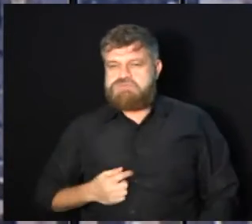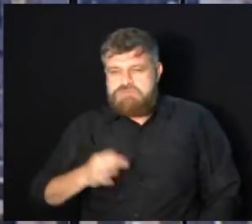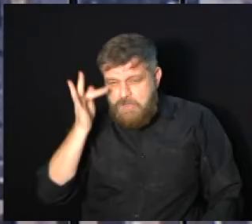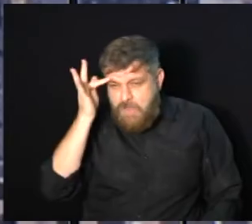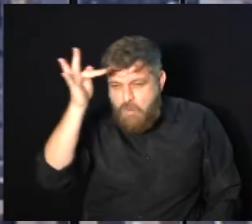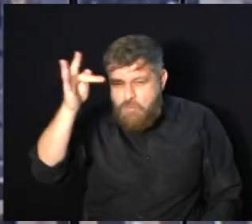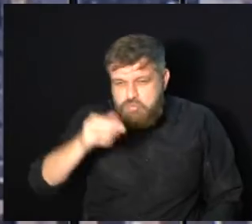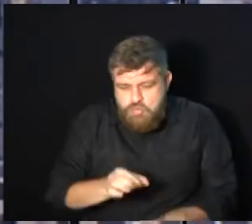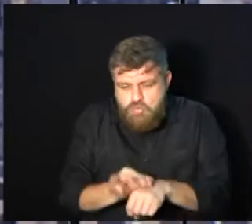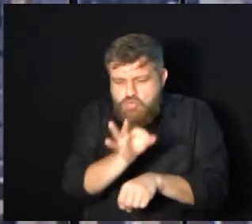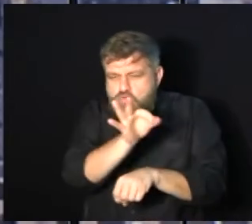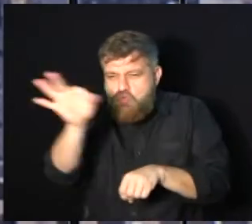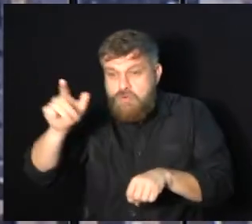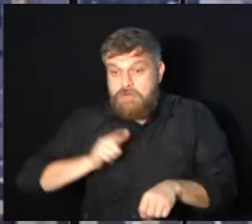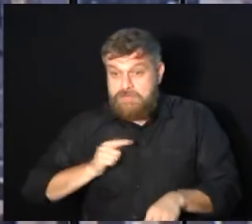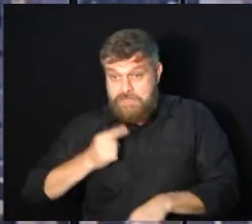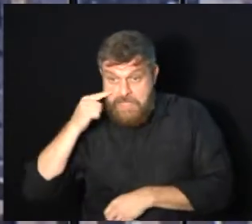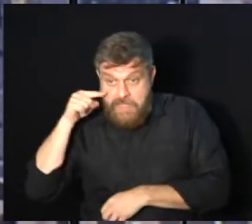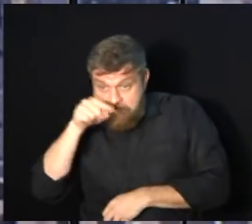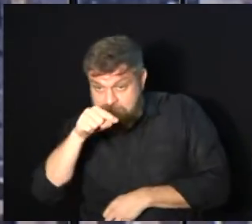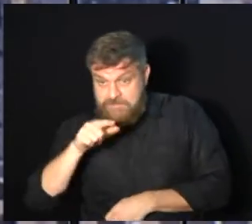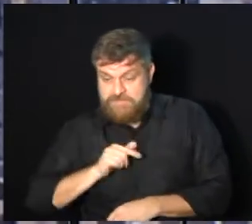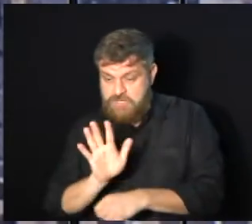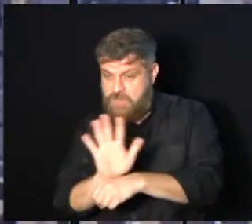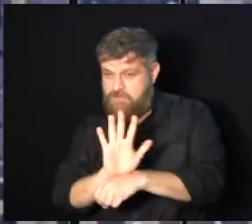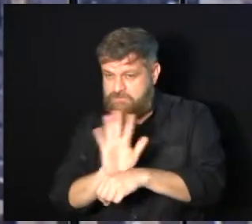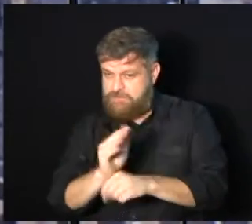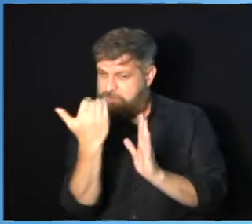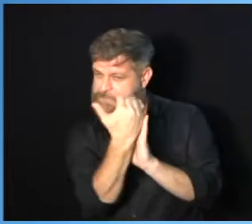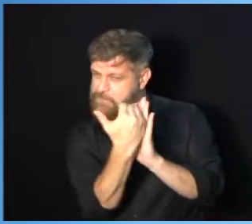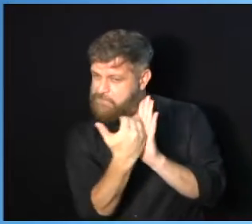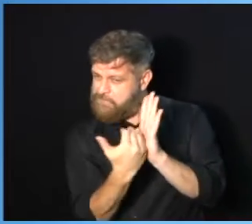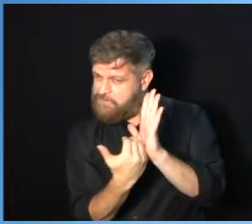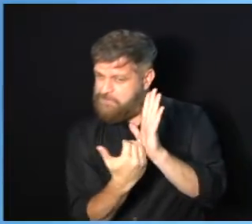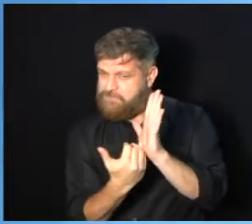precisa assistir o Ameaça Profundo, Agenda de Cinema.